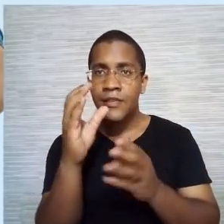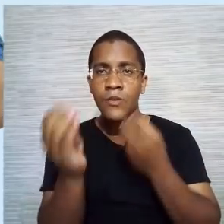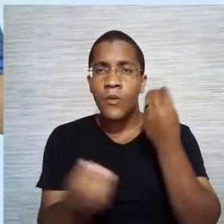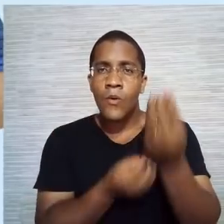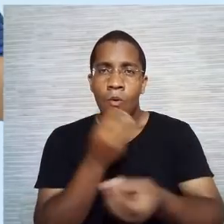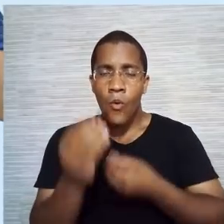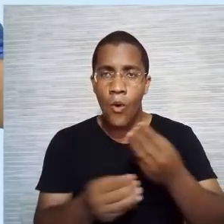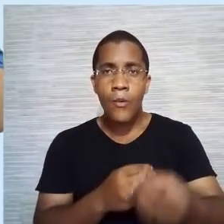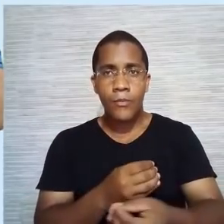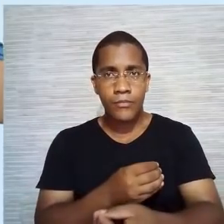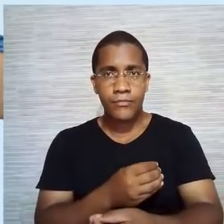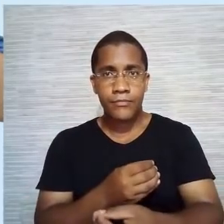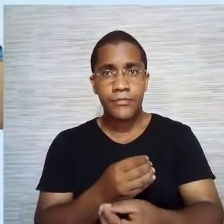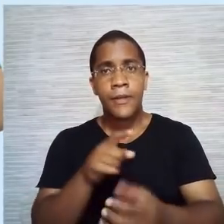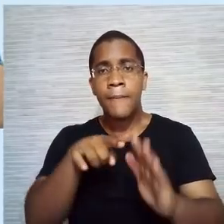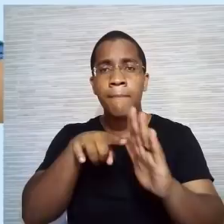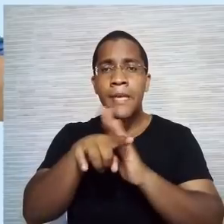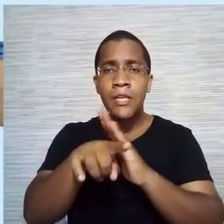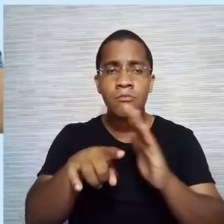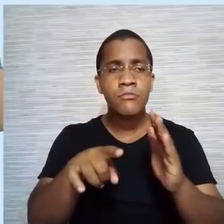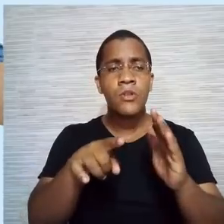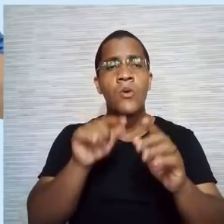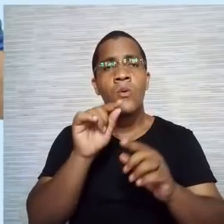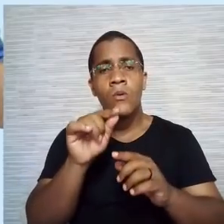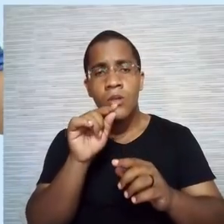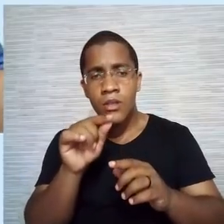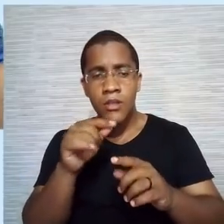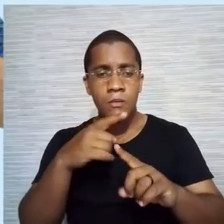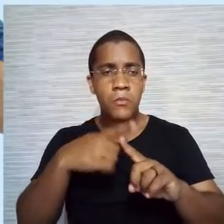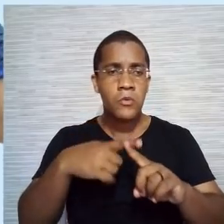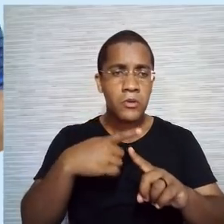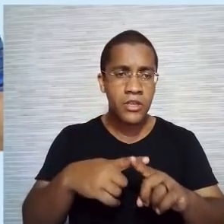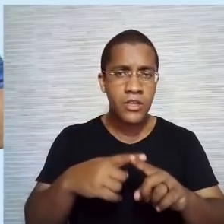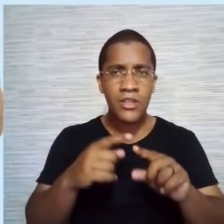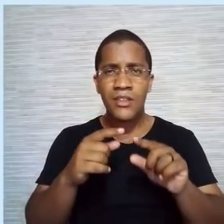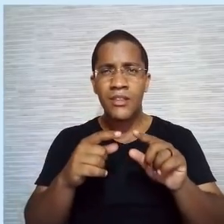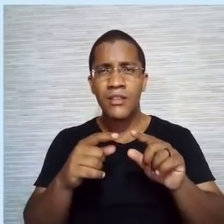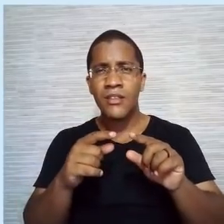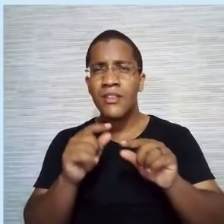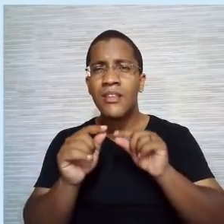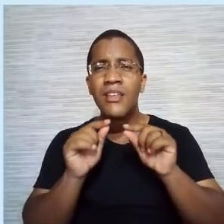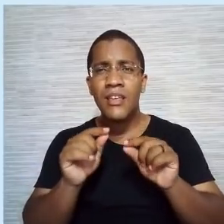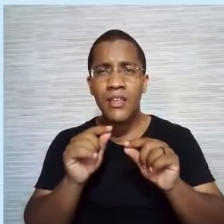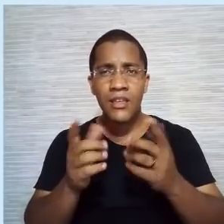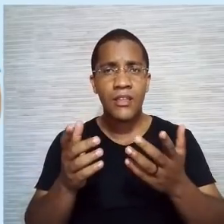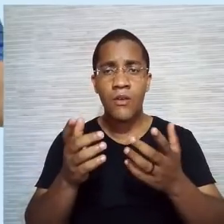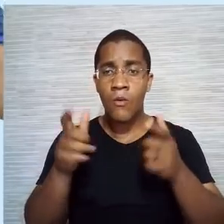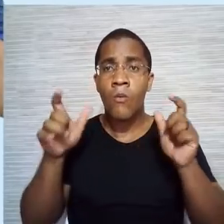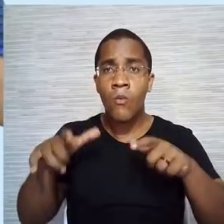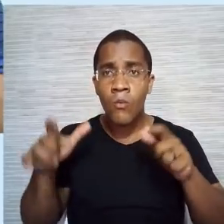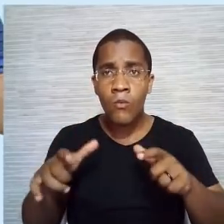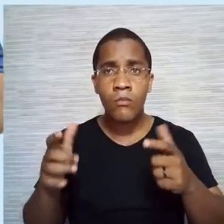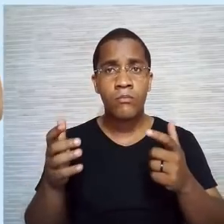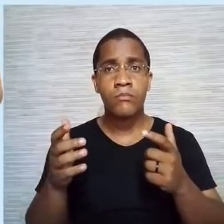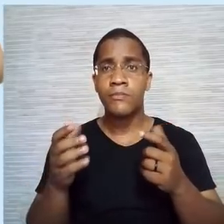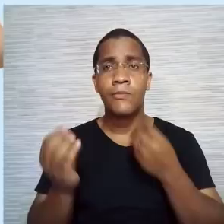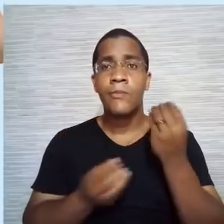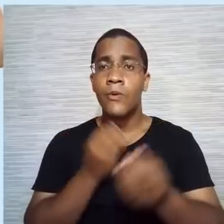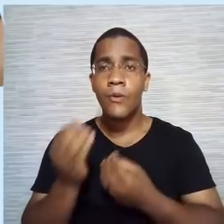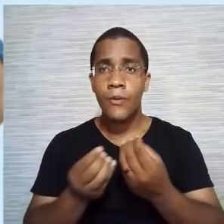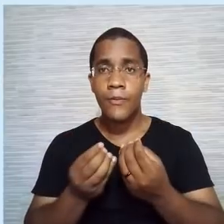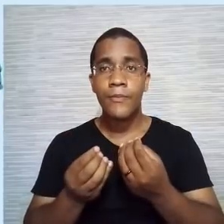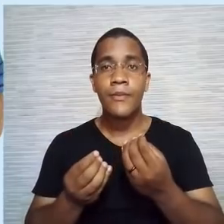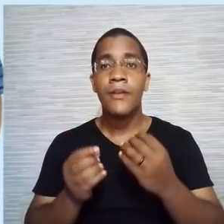as perguntas o que, por quê, para quem, onde, como. Tudo isso é para incentivar